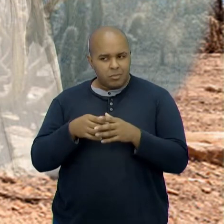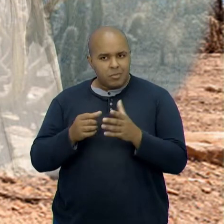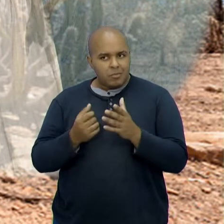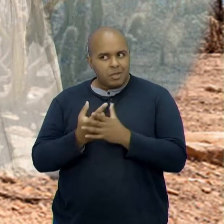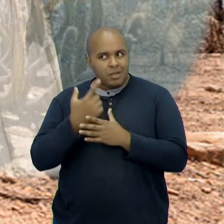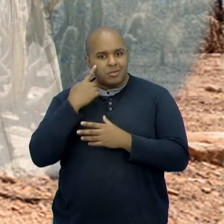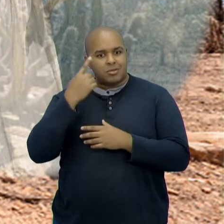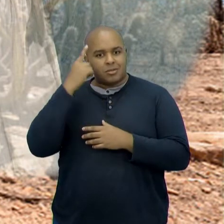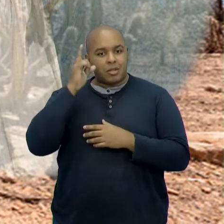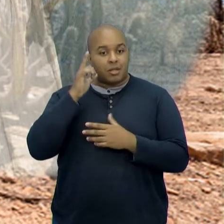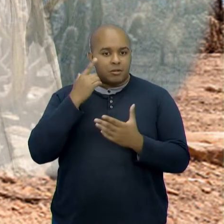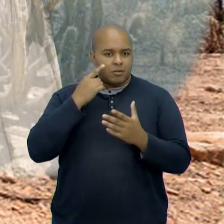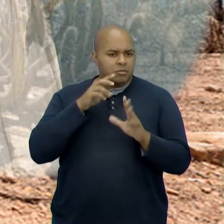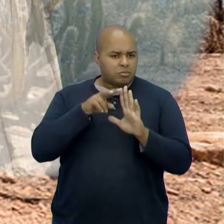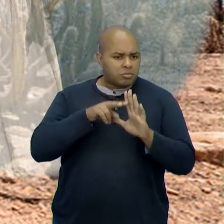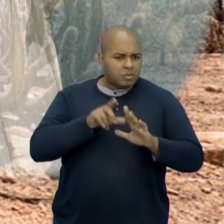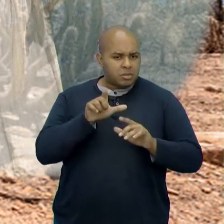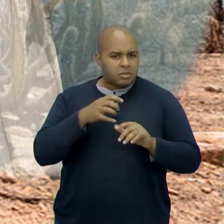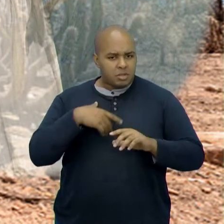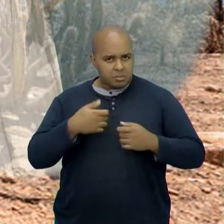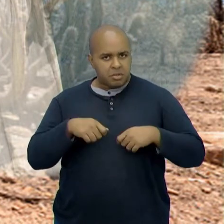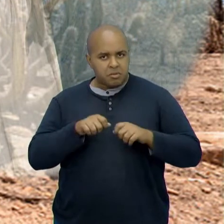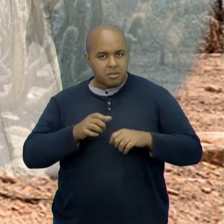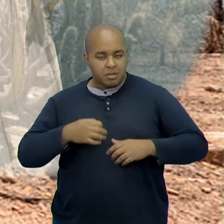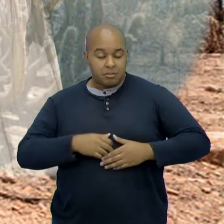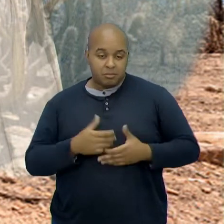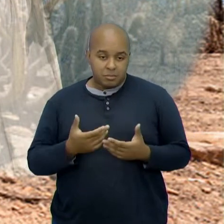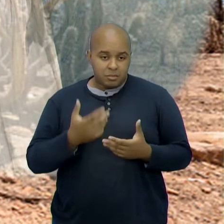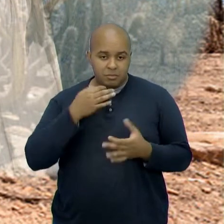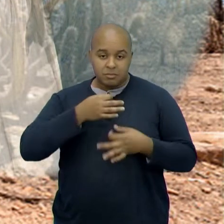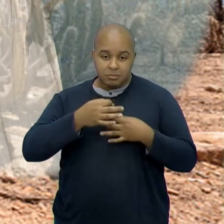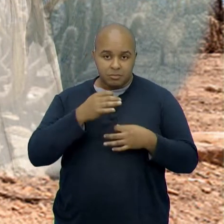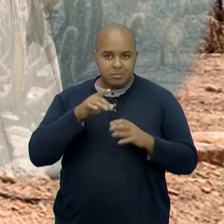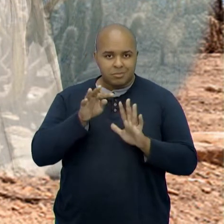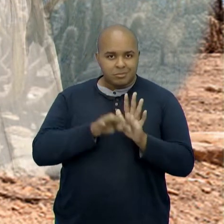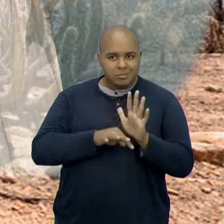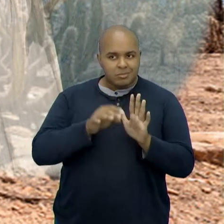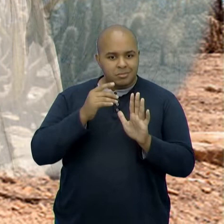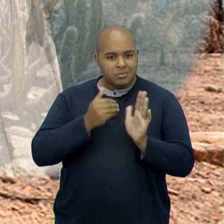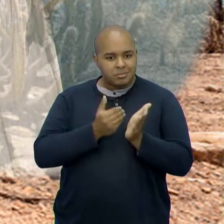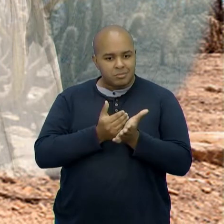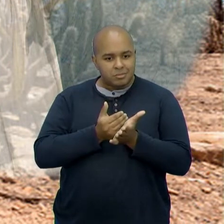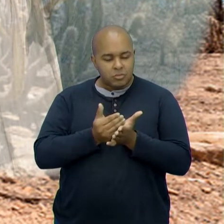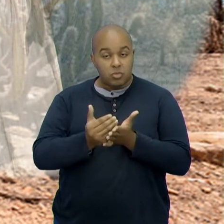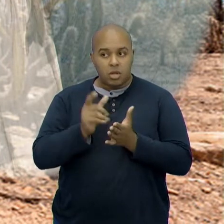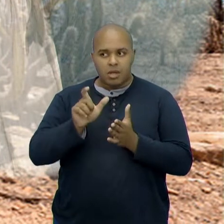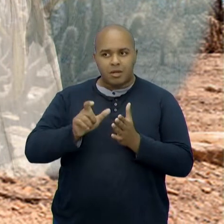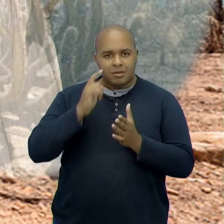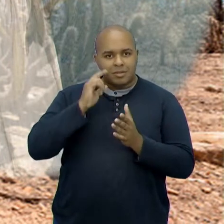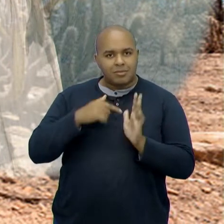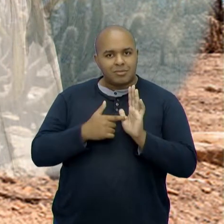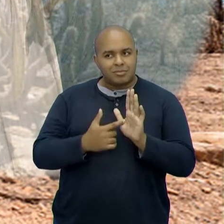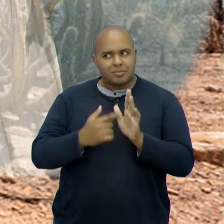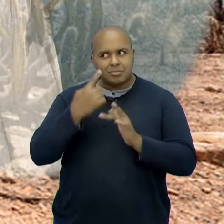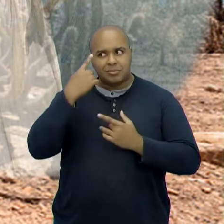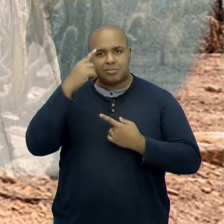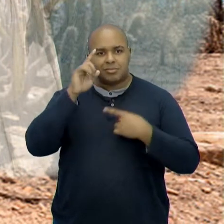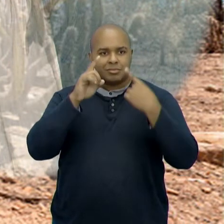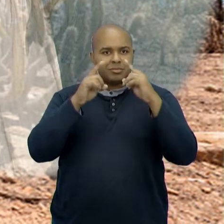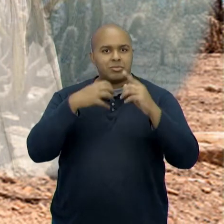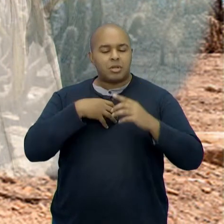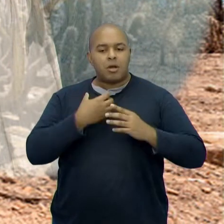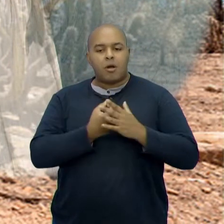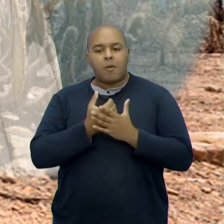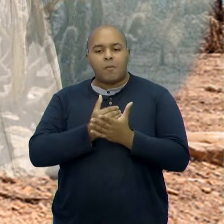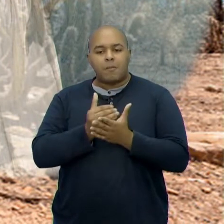sua ideia, né? E verificar que é dessa forma que tem que ser feito. Então, o argumento é o texto inicial. É aquele em que você vai apresentar as ideias de